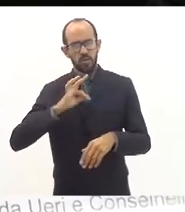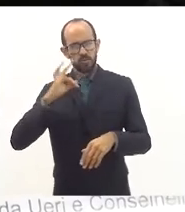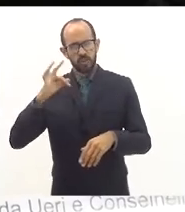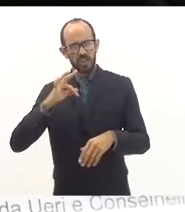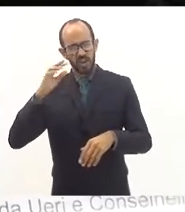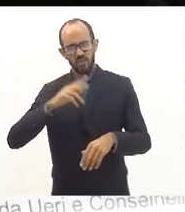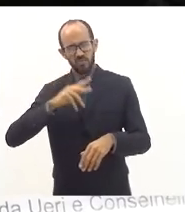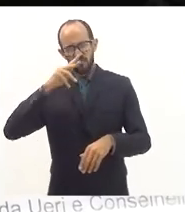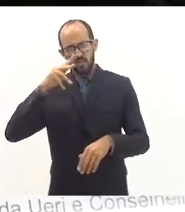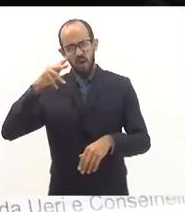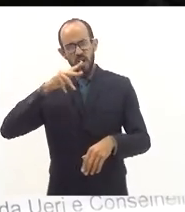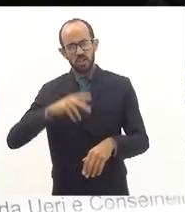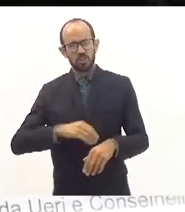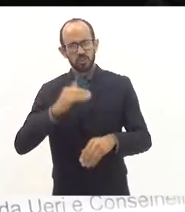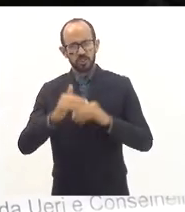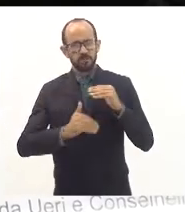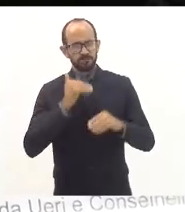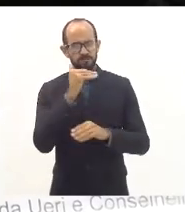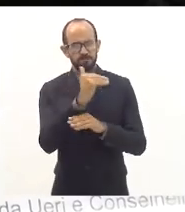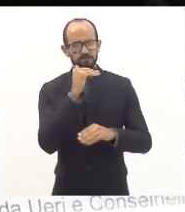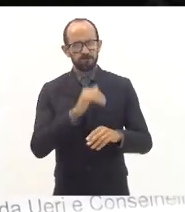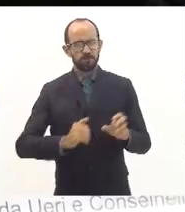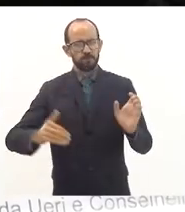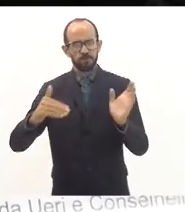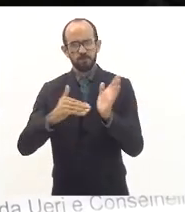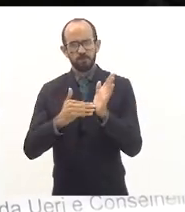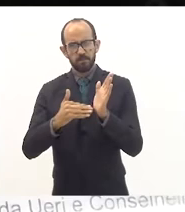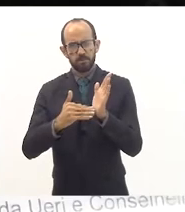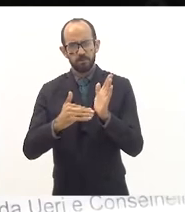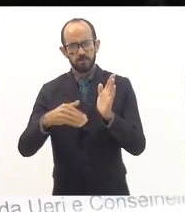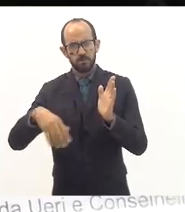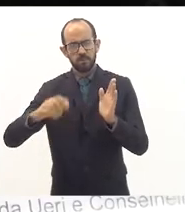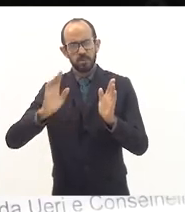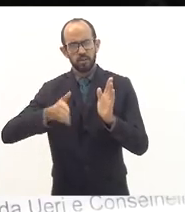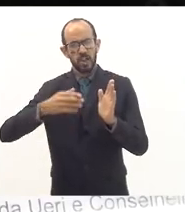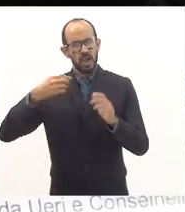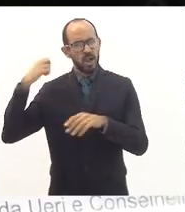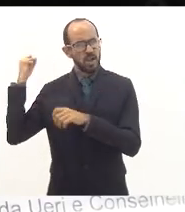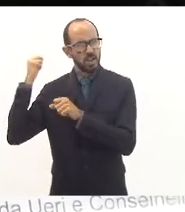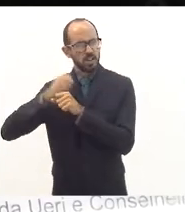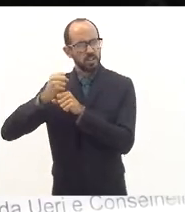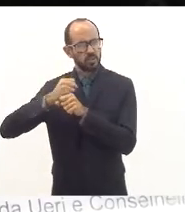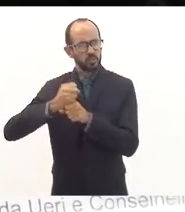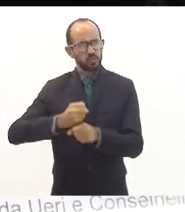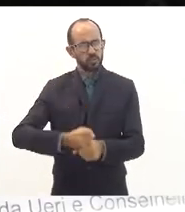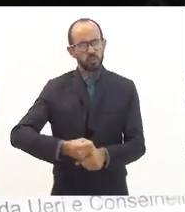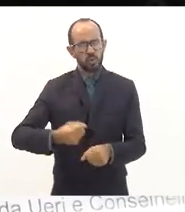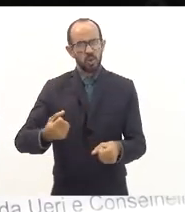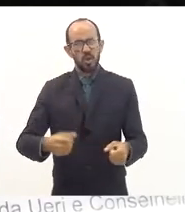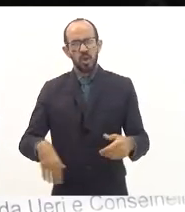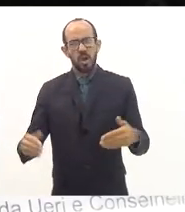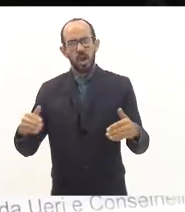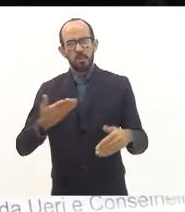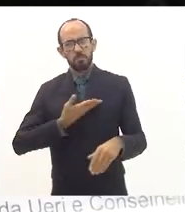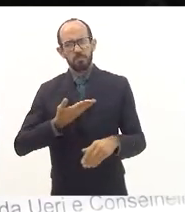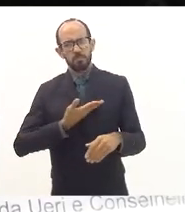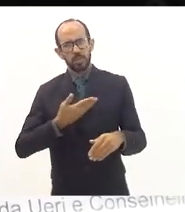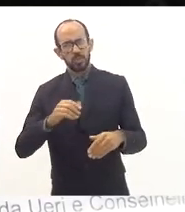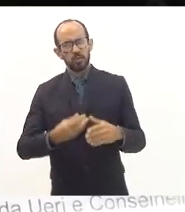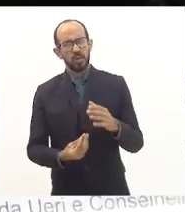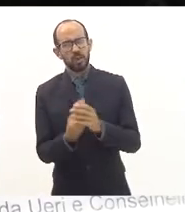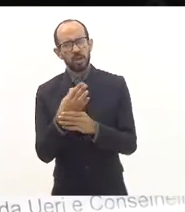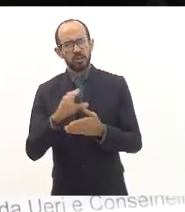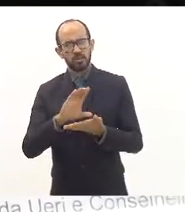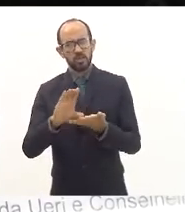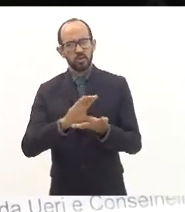que engrandece as fileiras do Congresso Nacional há muitos anos, companheiro de constituinte, é um grande